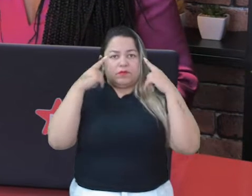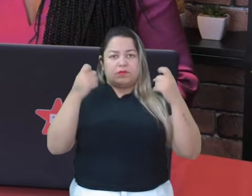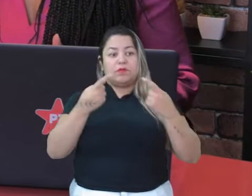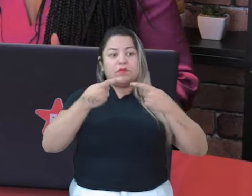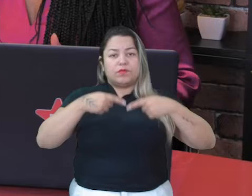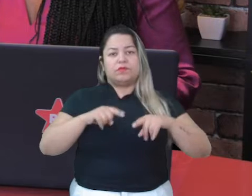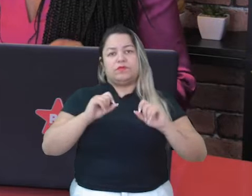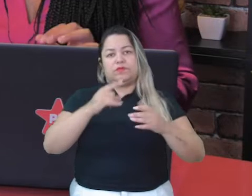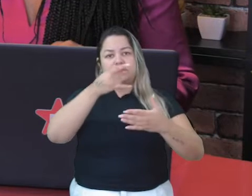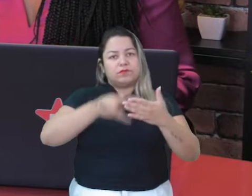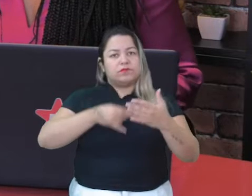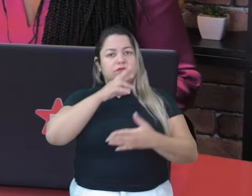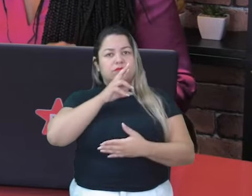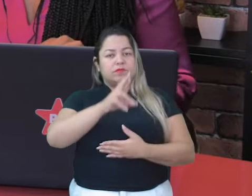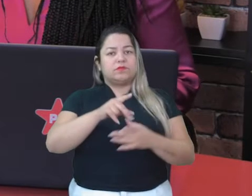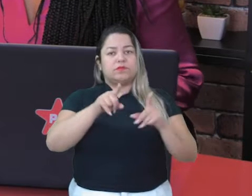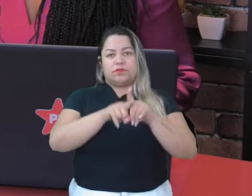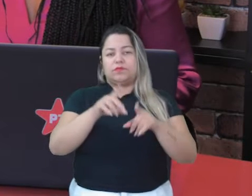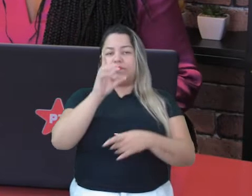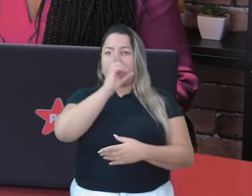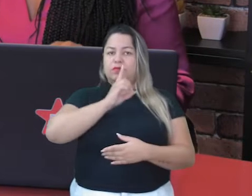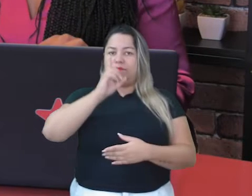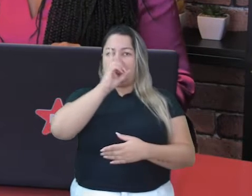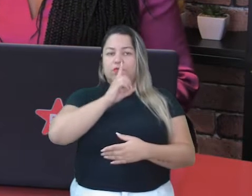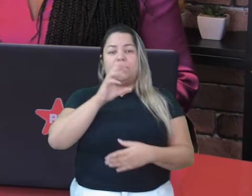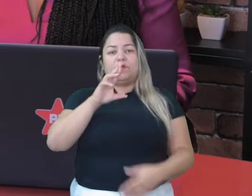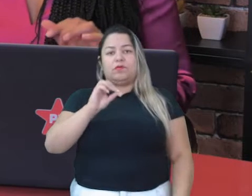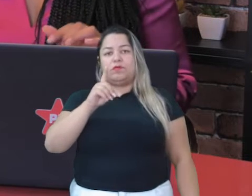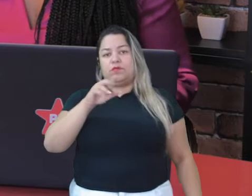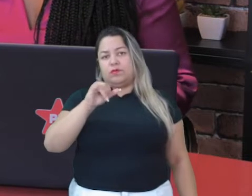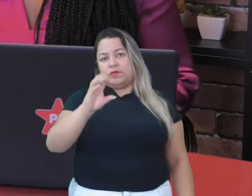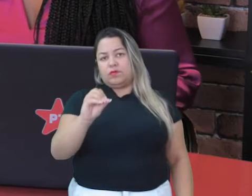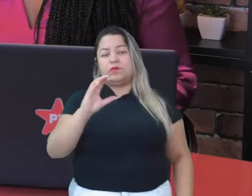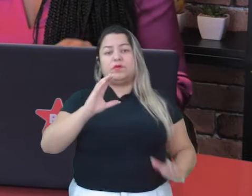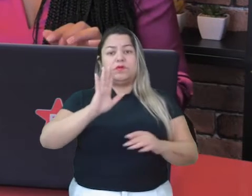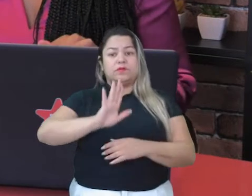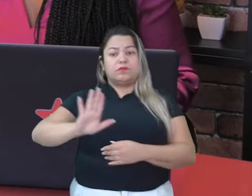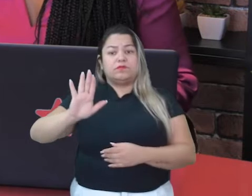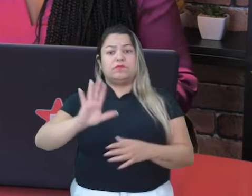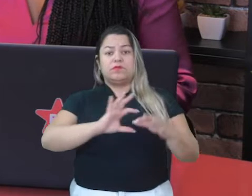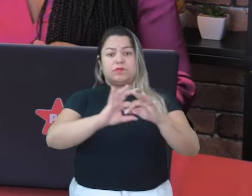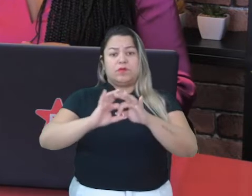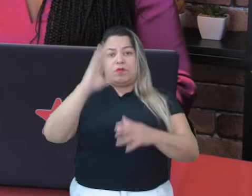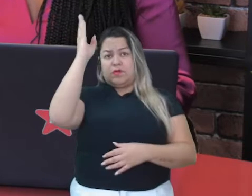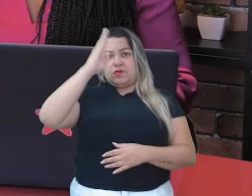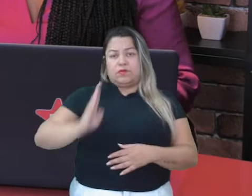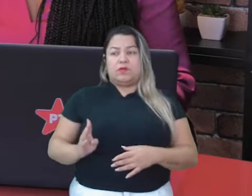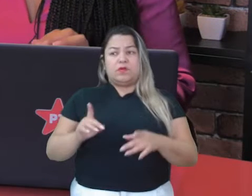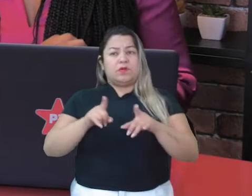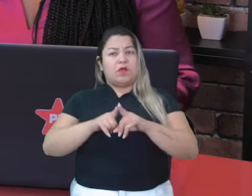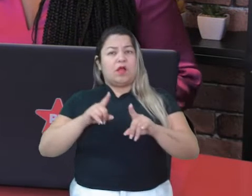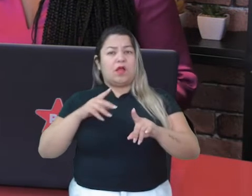na política no Rio. O documento é uma resposta ao episódio de domingo em que Rodrigo Amorim, candidato a prefeito pela União